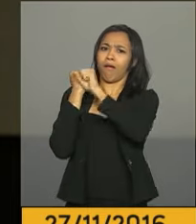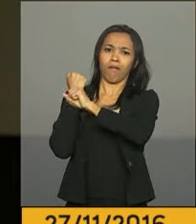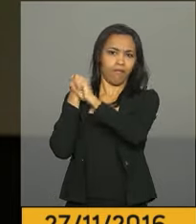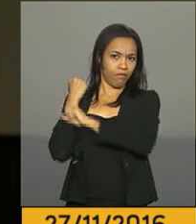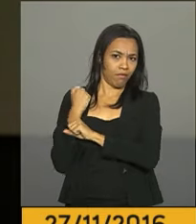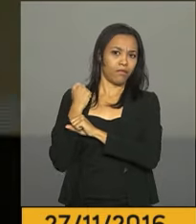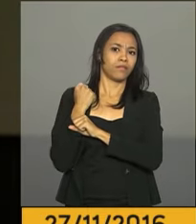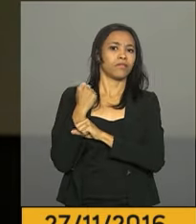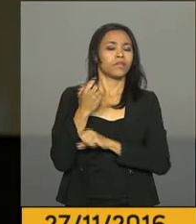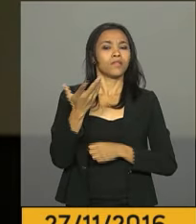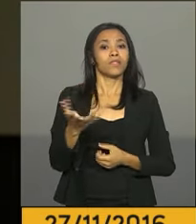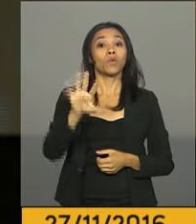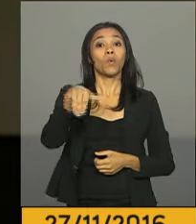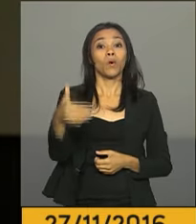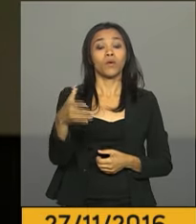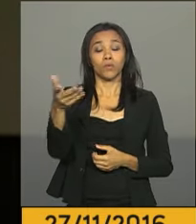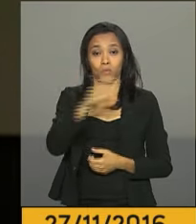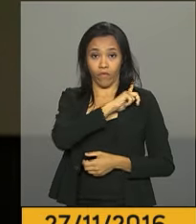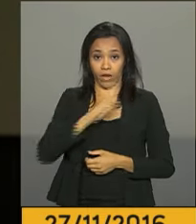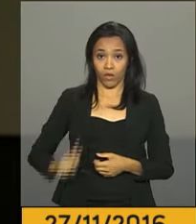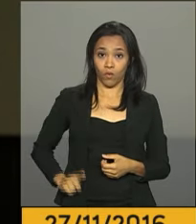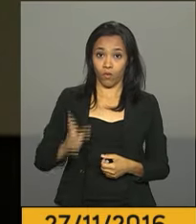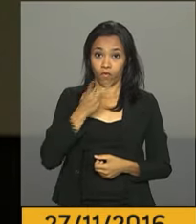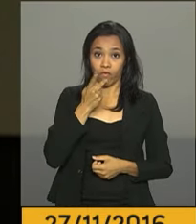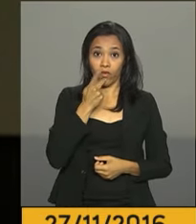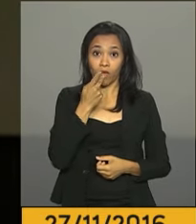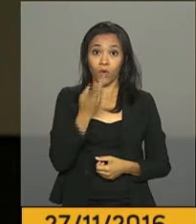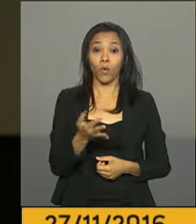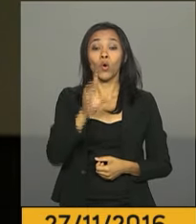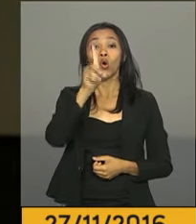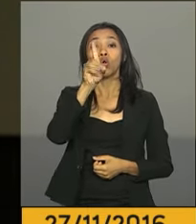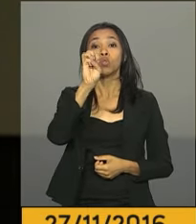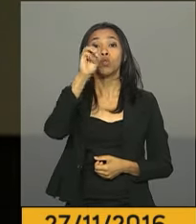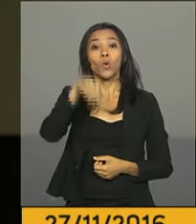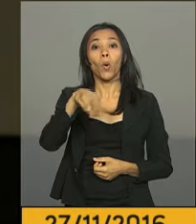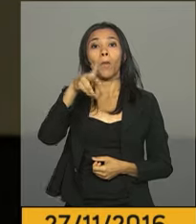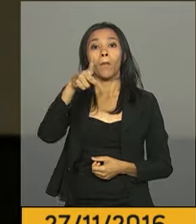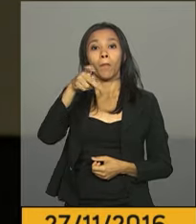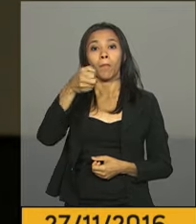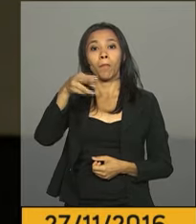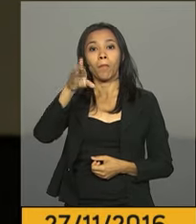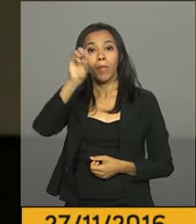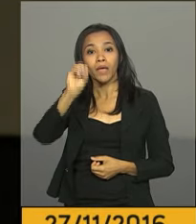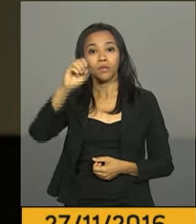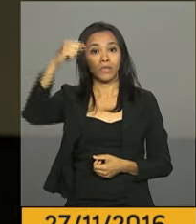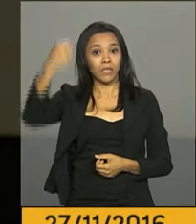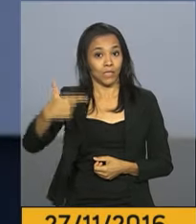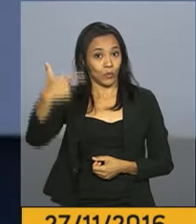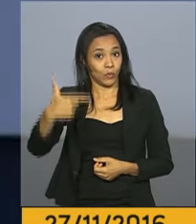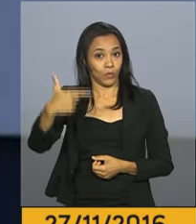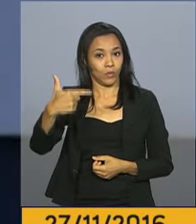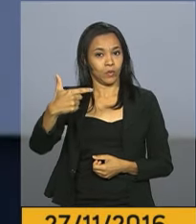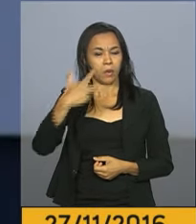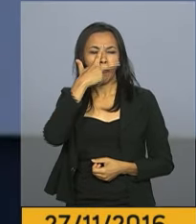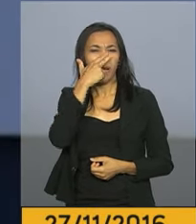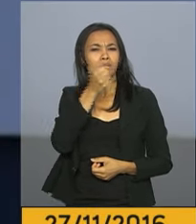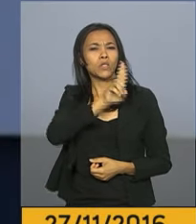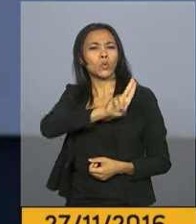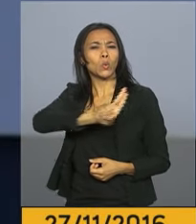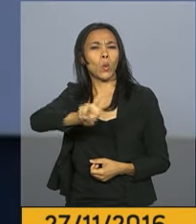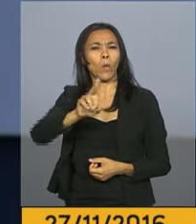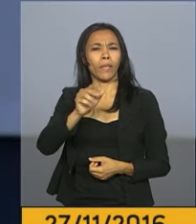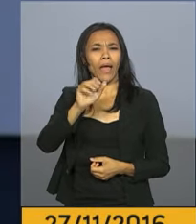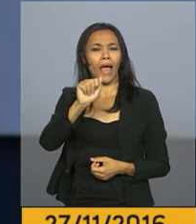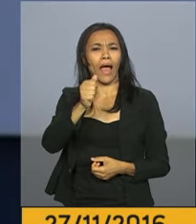Alckmin quando se referiu ao governador Dom Pedro II, que tem um sobrenome, eu acho que é árabe, porque o seu